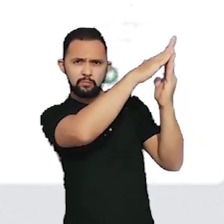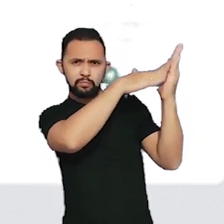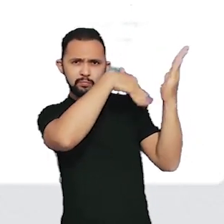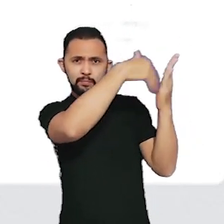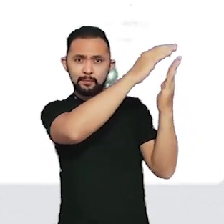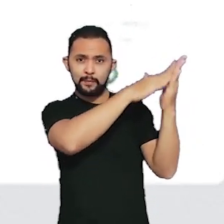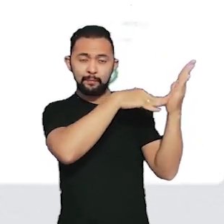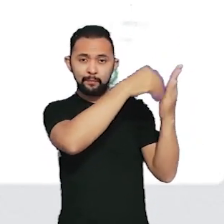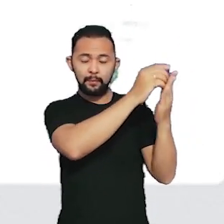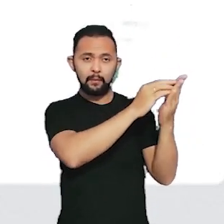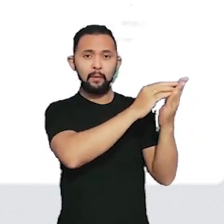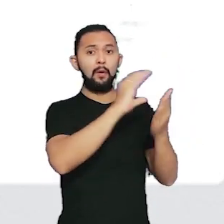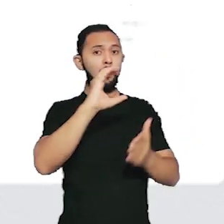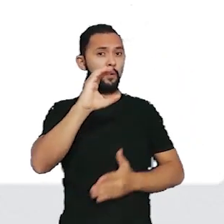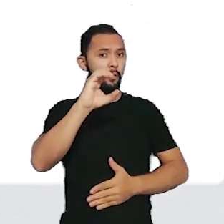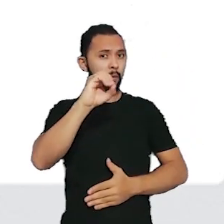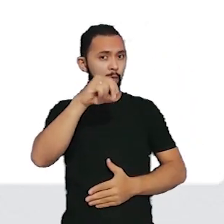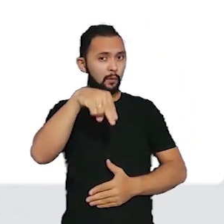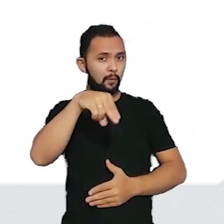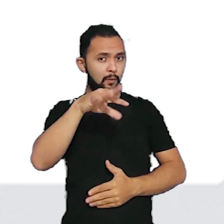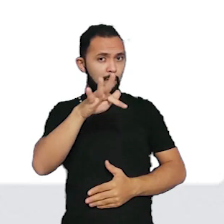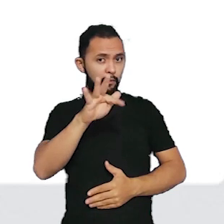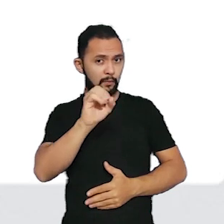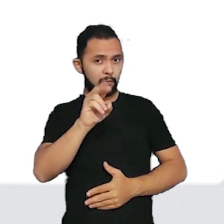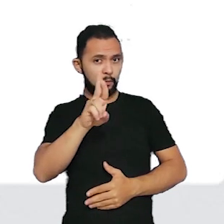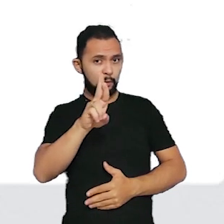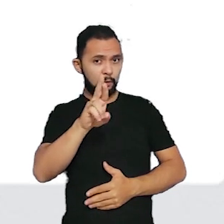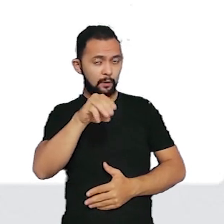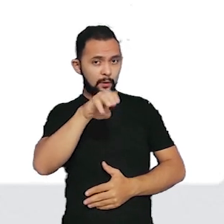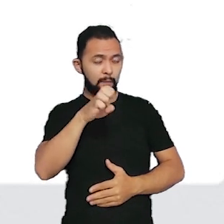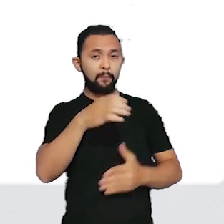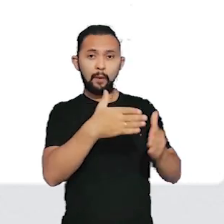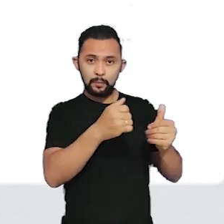havia pedido, tá? Aqui eu tenho uma oração principal e aqui eu